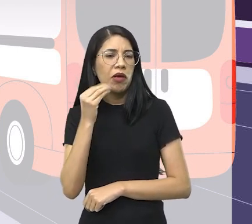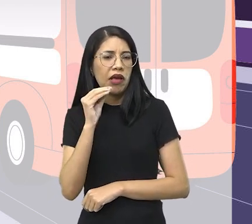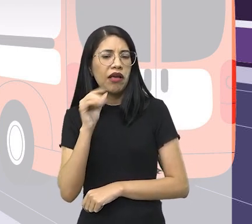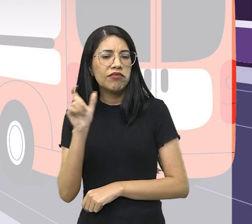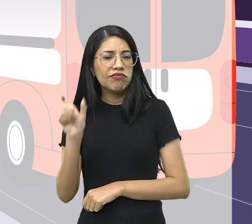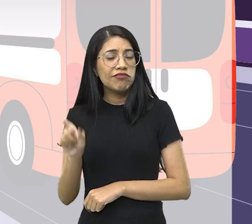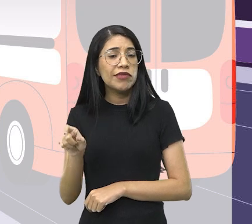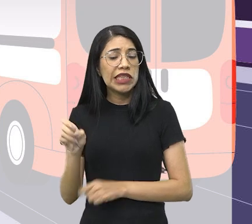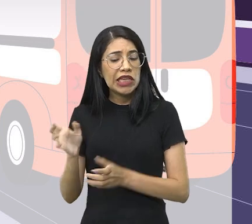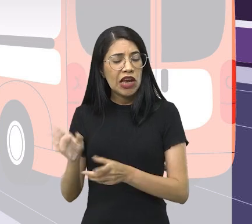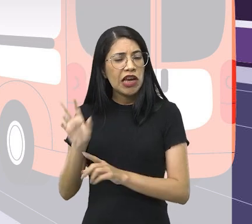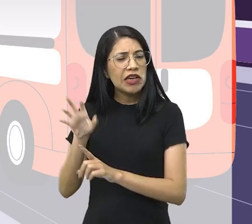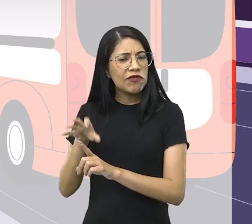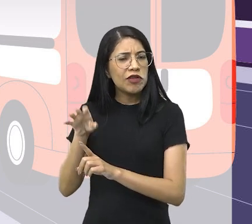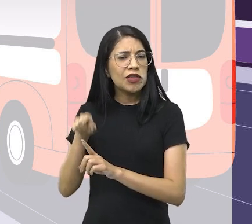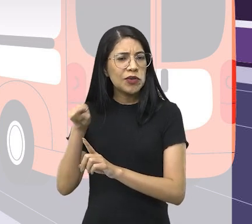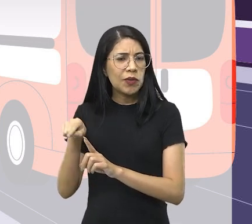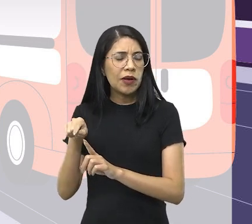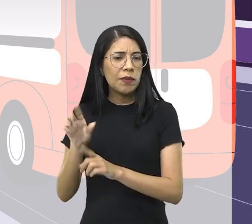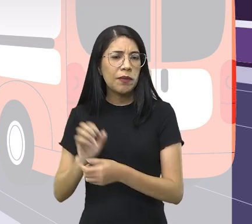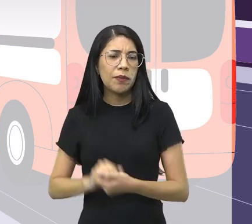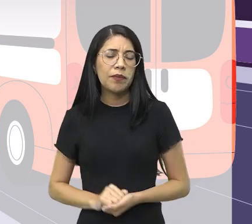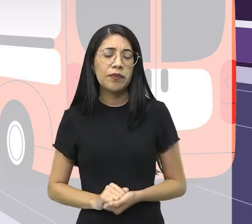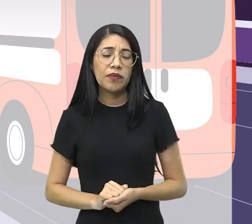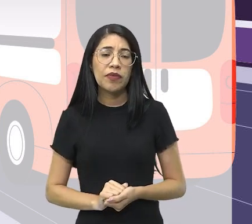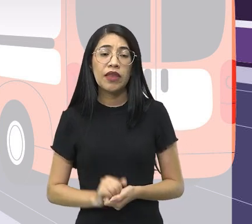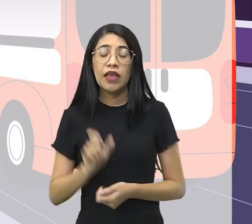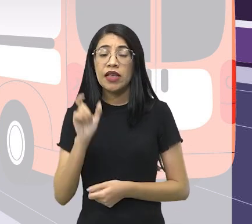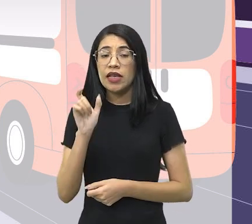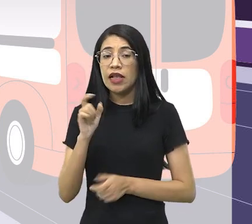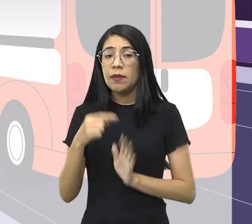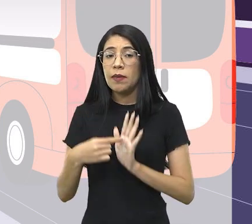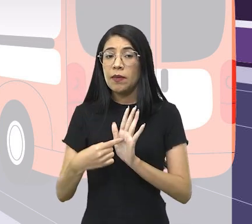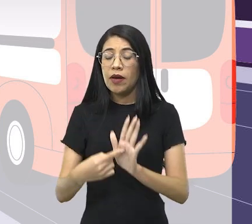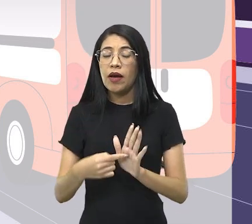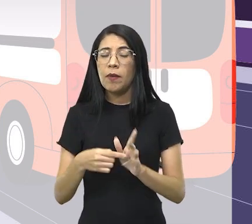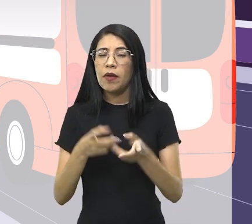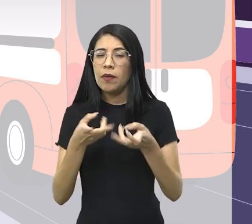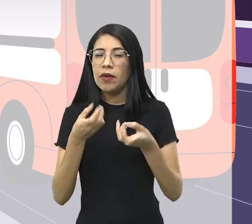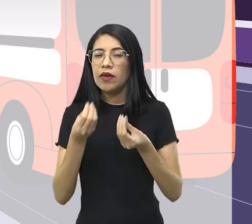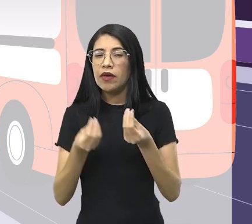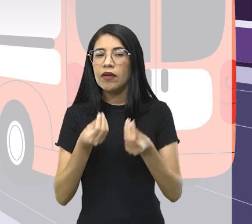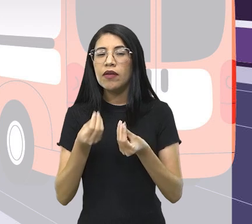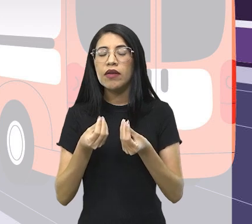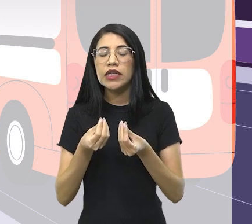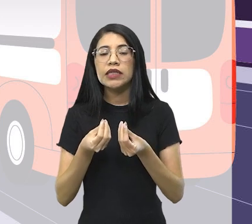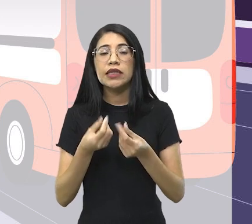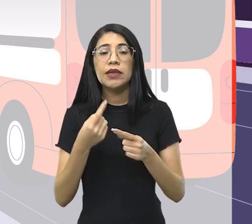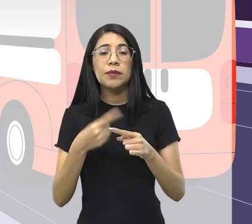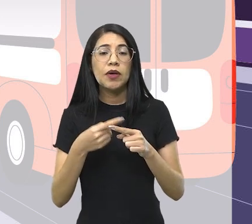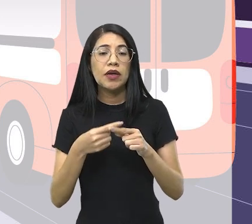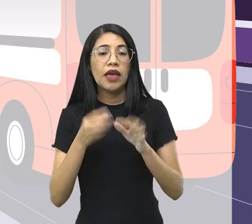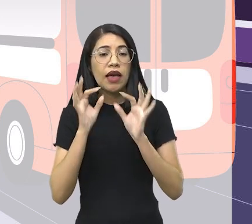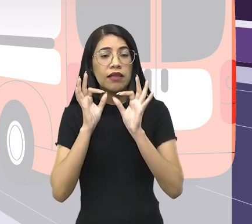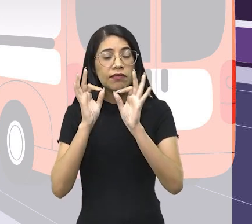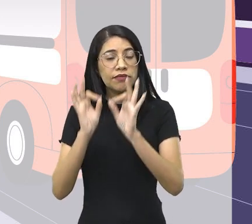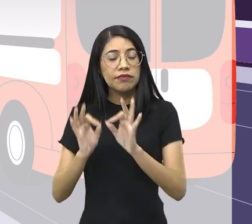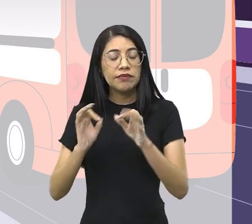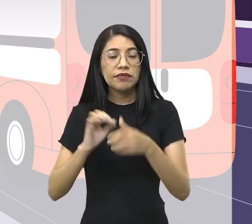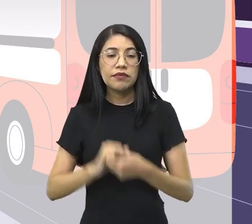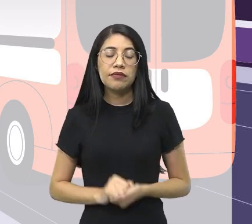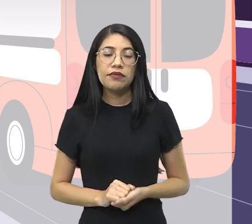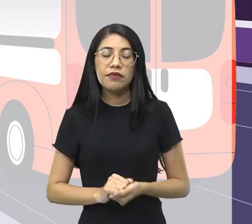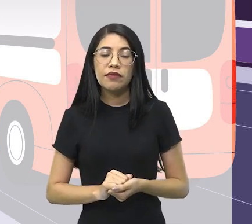conseguiu convencê-la. Esse termo eu trouxe para vocês, né, observarem bastante, por quê?